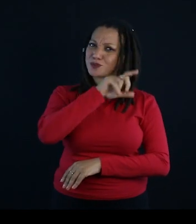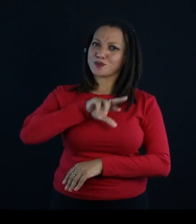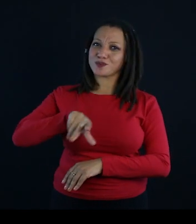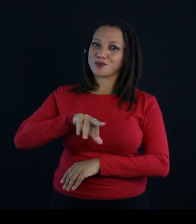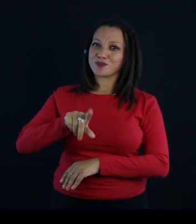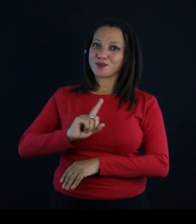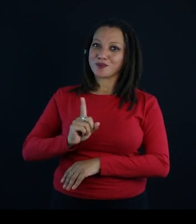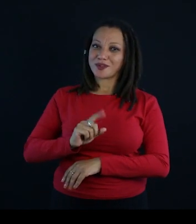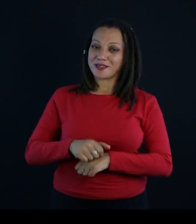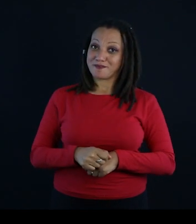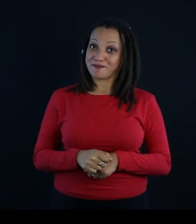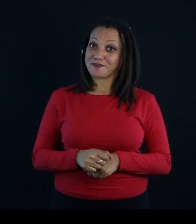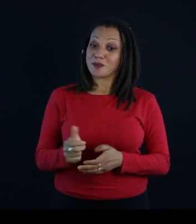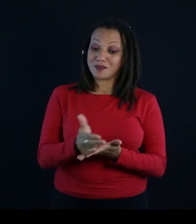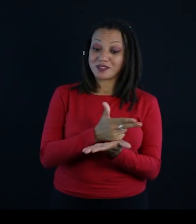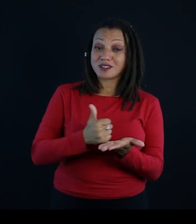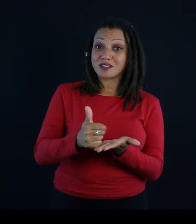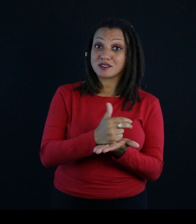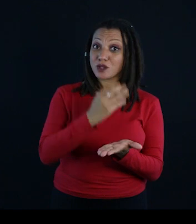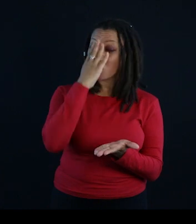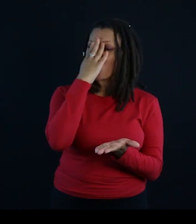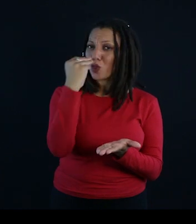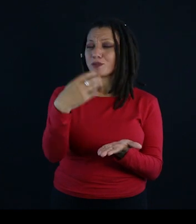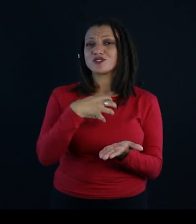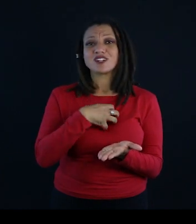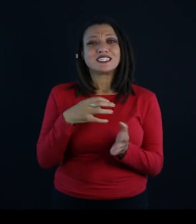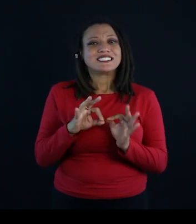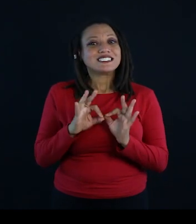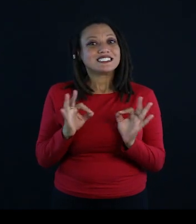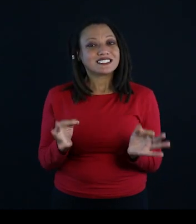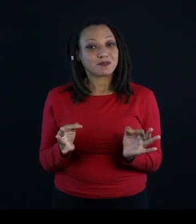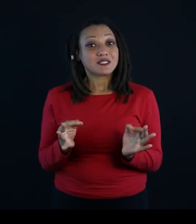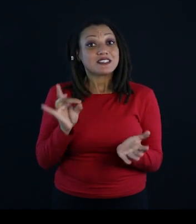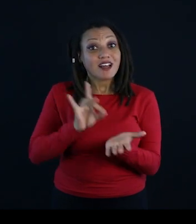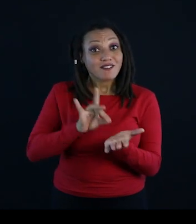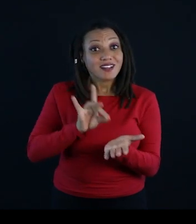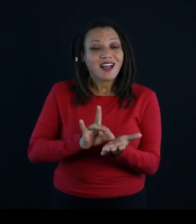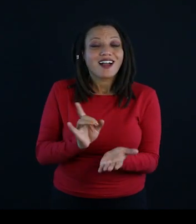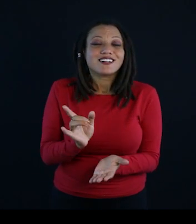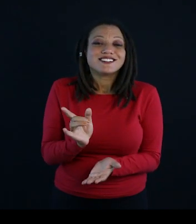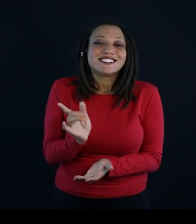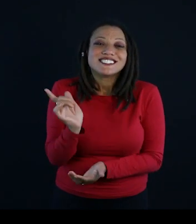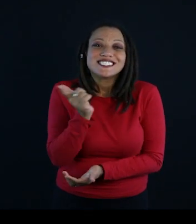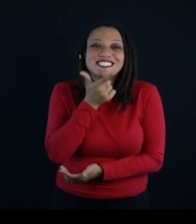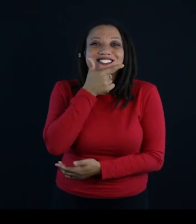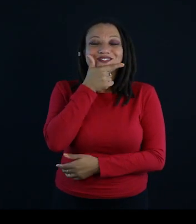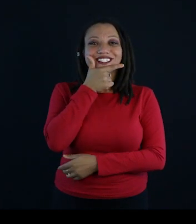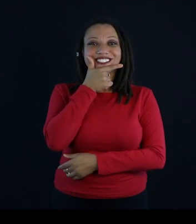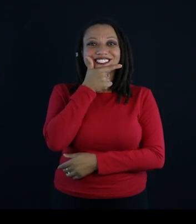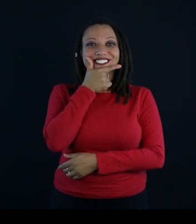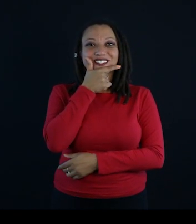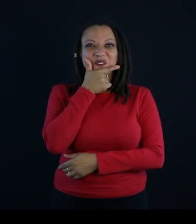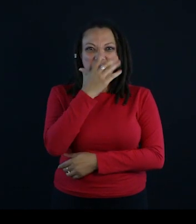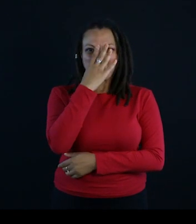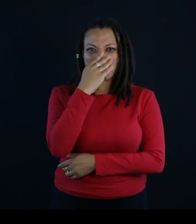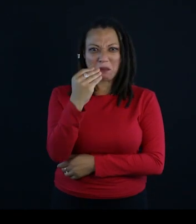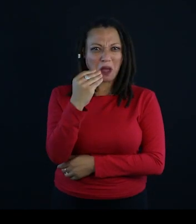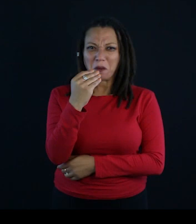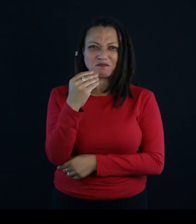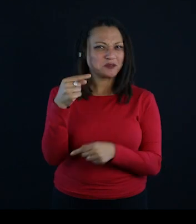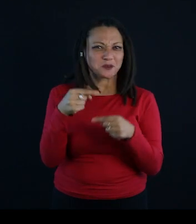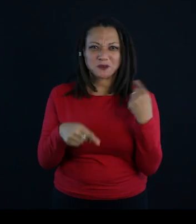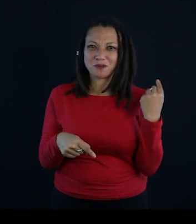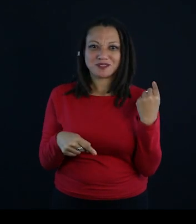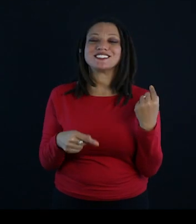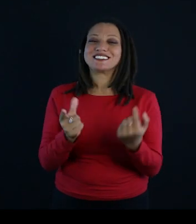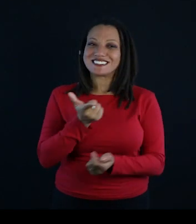Então, ó, é um lobo bem roots. Ele é muito simpático, na verdade, vocês vão ver. No final, ele não tem nada de